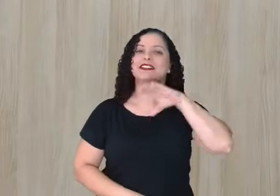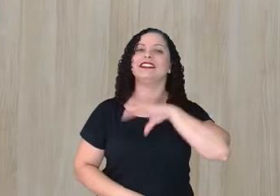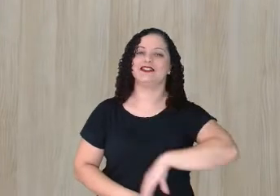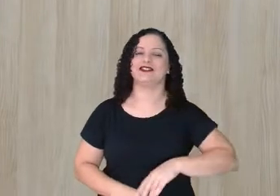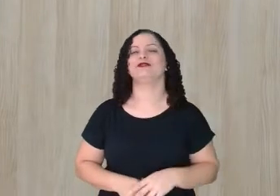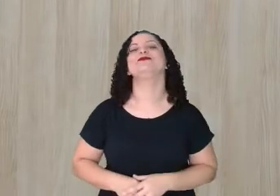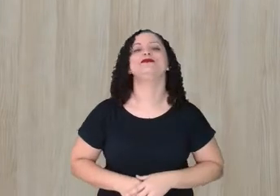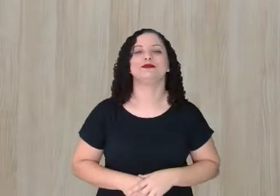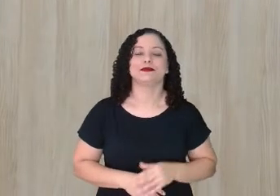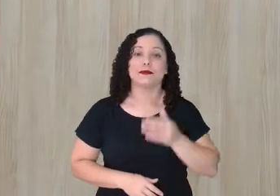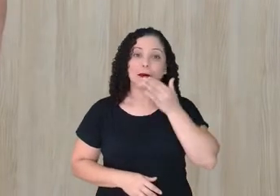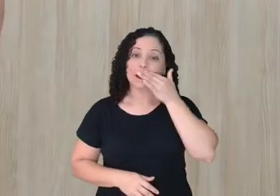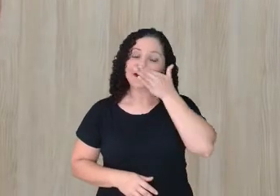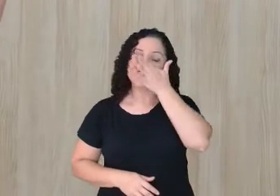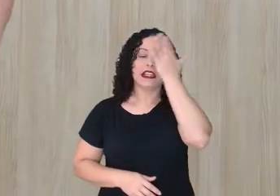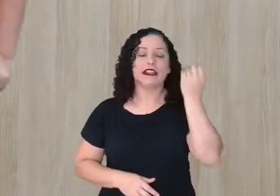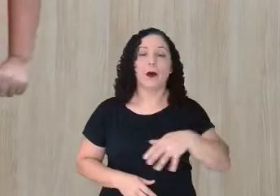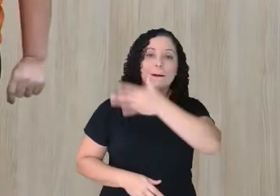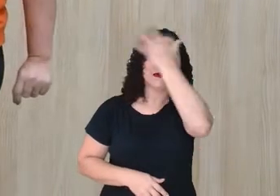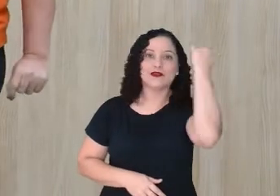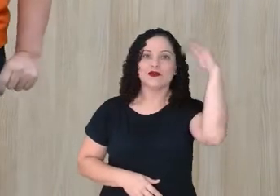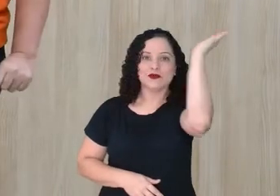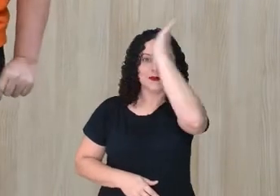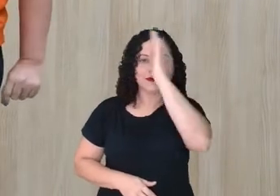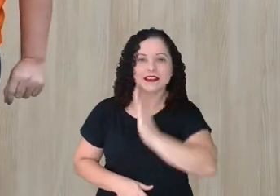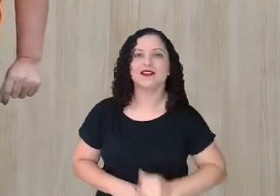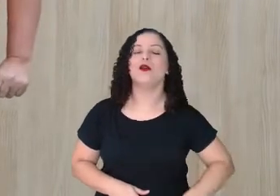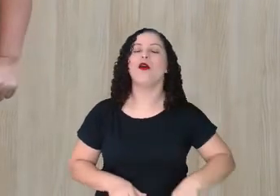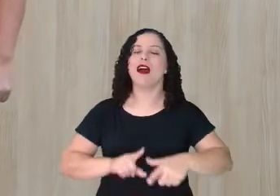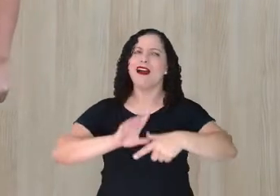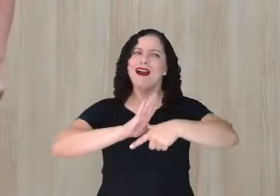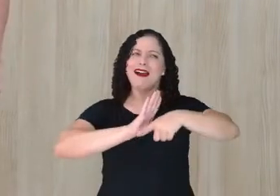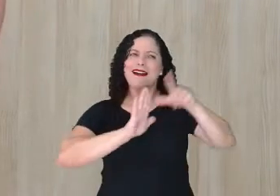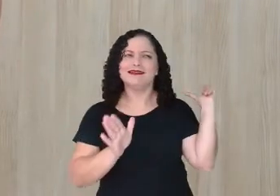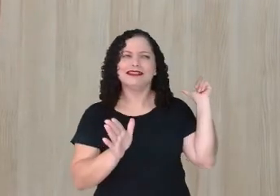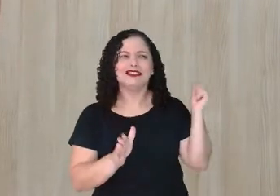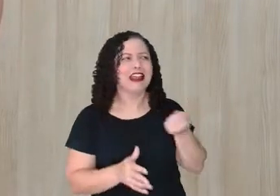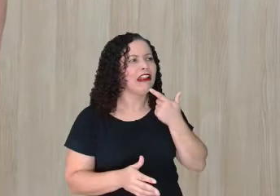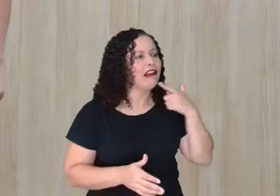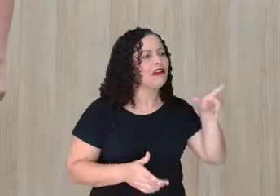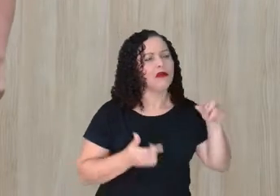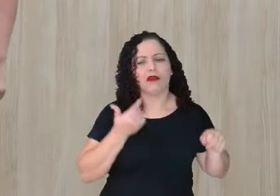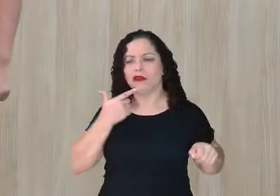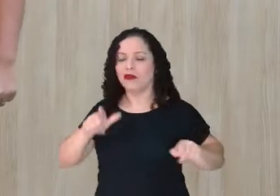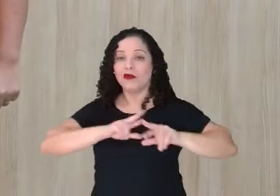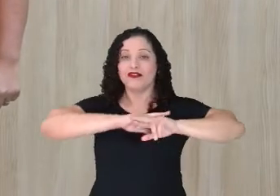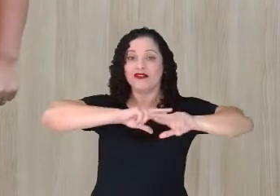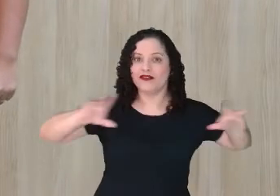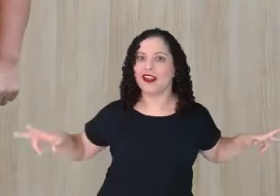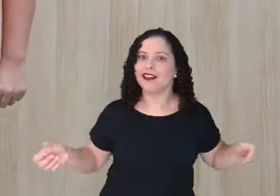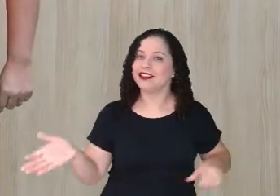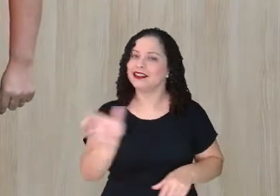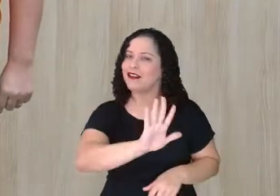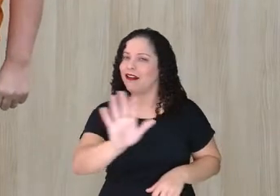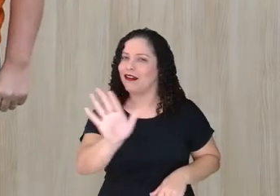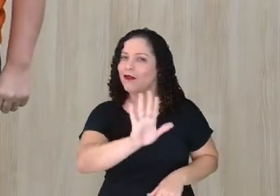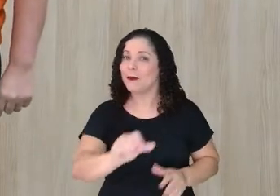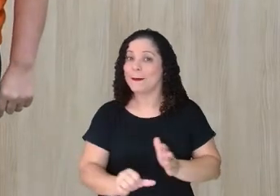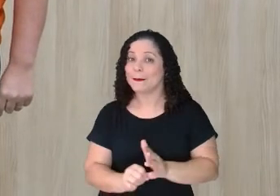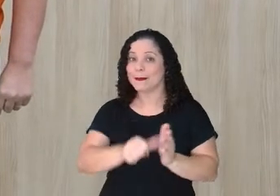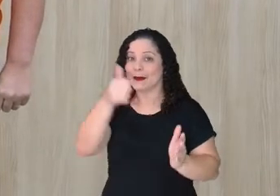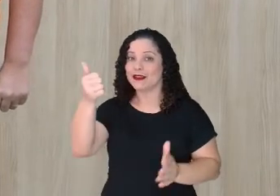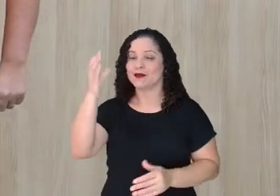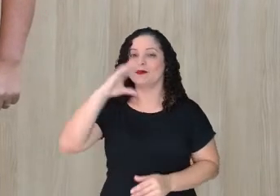brasileiro, antes de conhecer qualquer outra língua, deve conhecer a sua língua materna, que é a língua portuguesa.